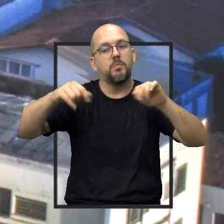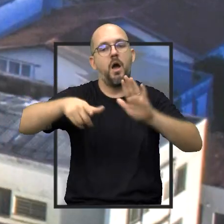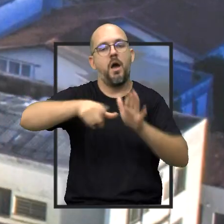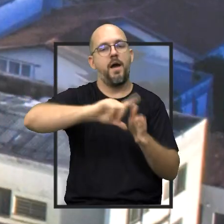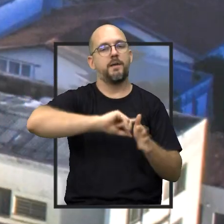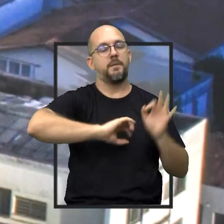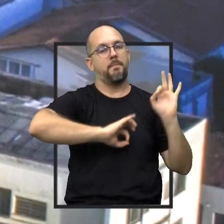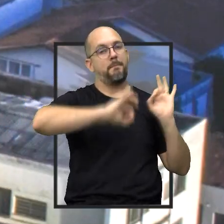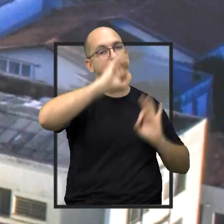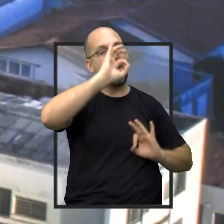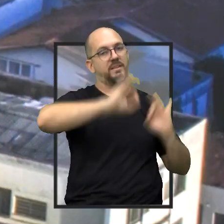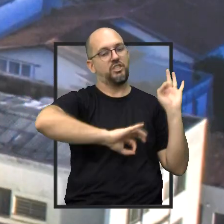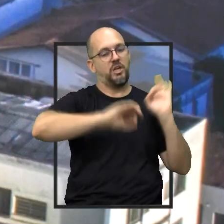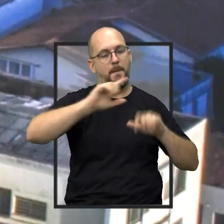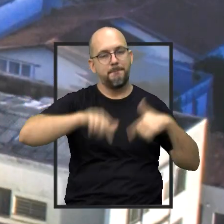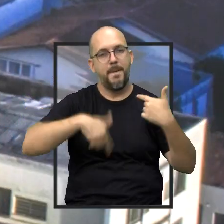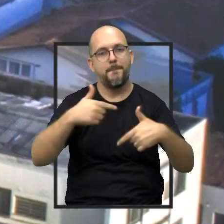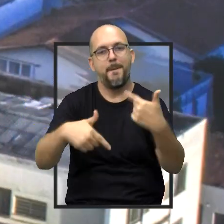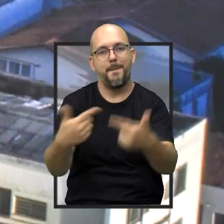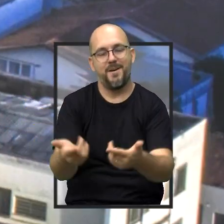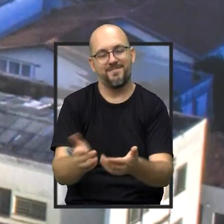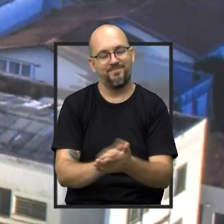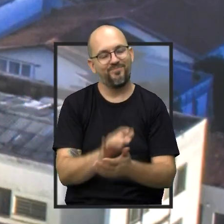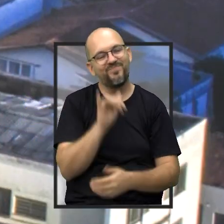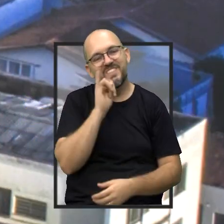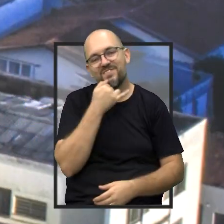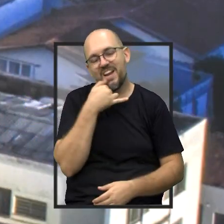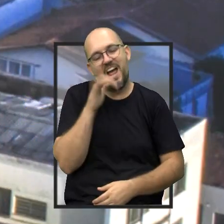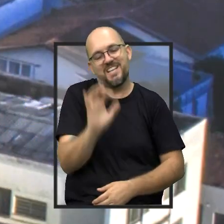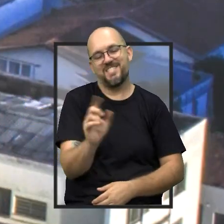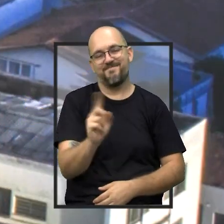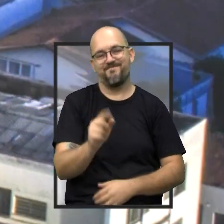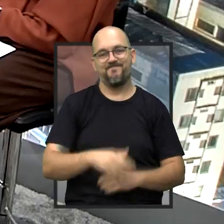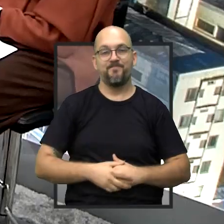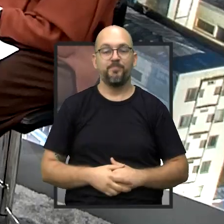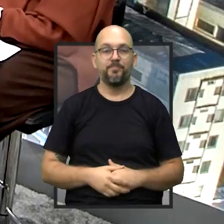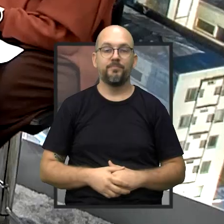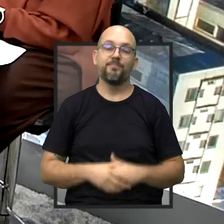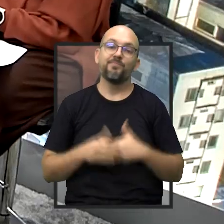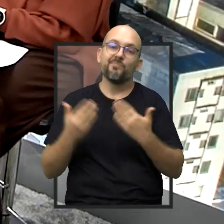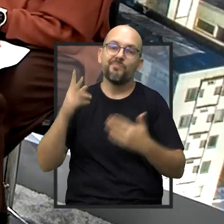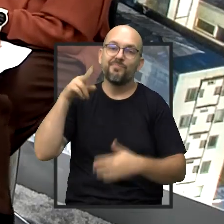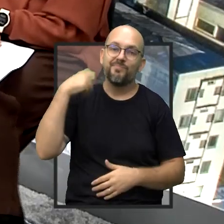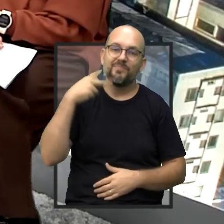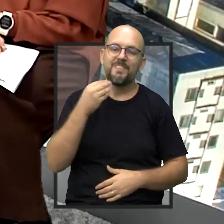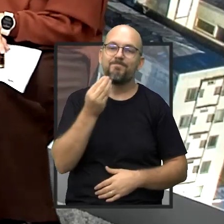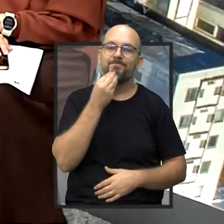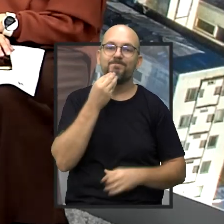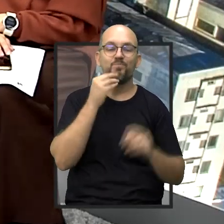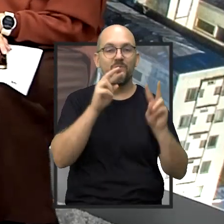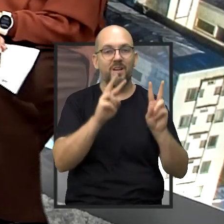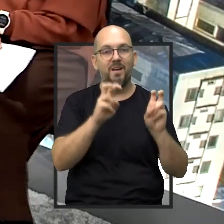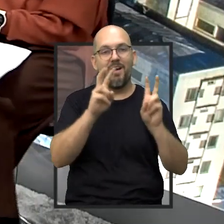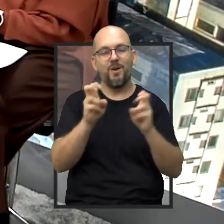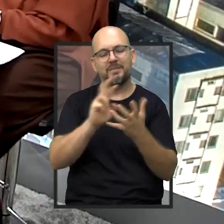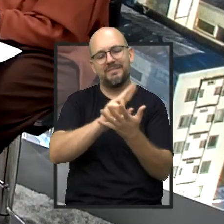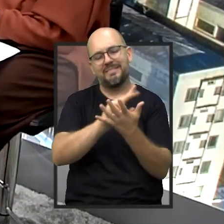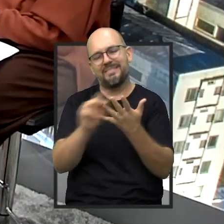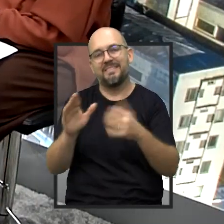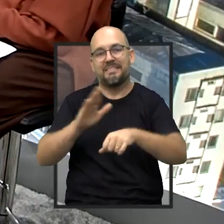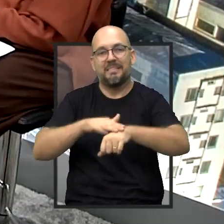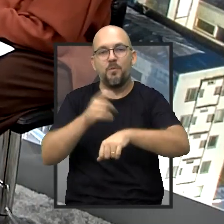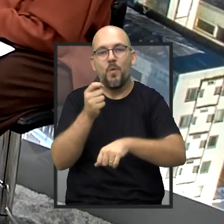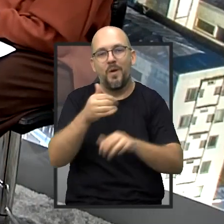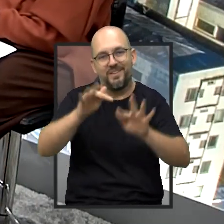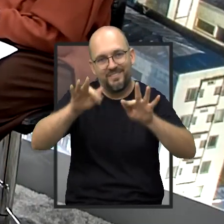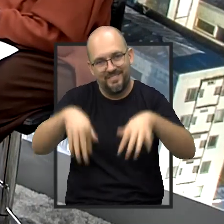planejado para executar o serviço. E, infelizmente, não é isso que a gente está vendo. Bom, vereadora, nós teríamos muitos outros assuntos, o nosso